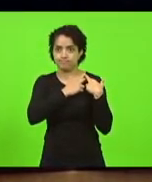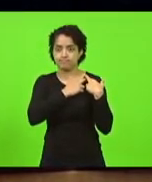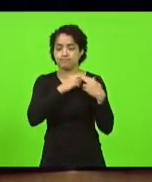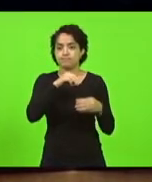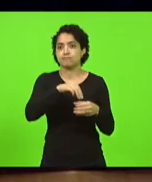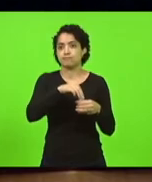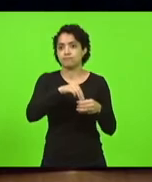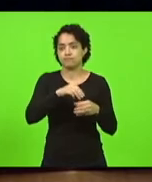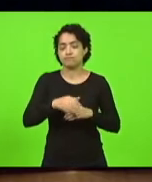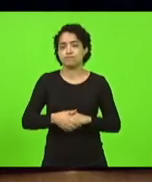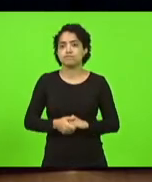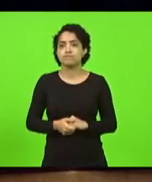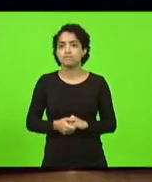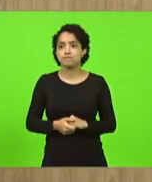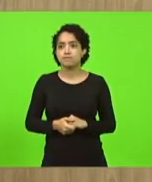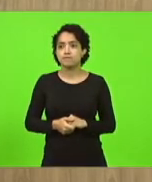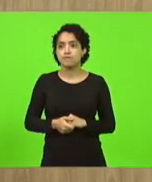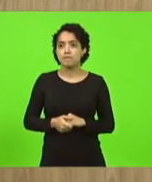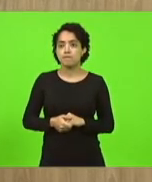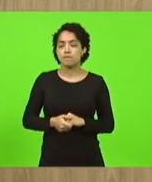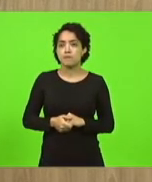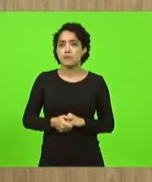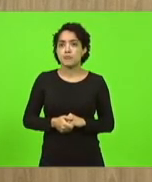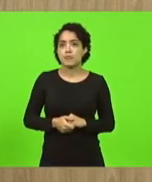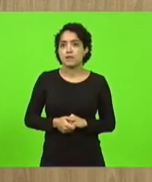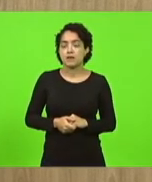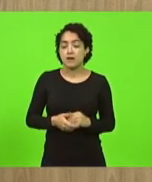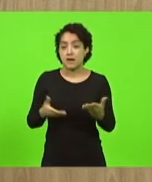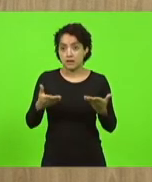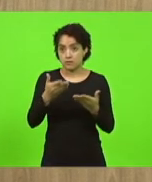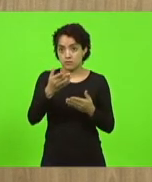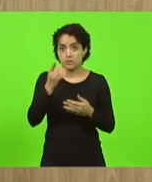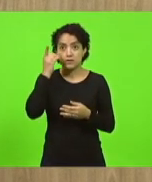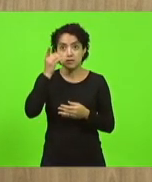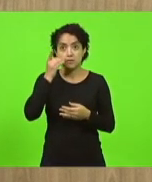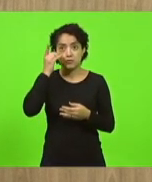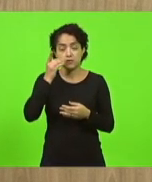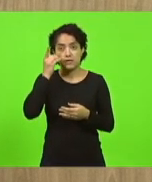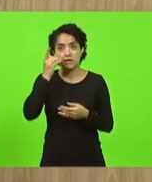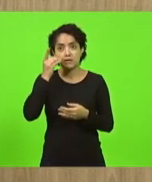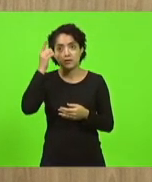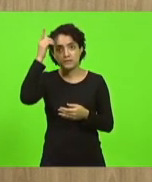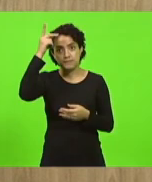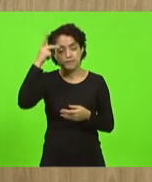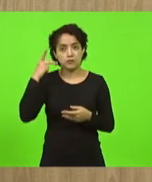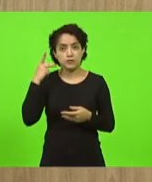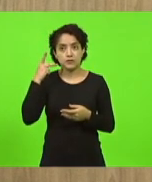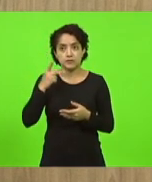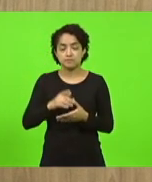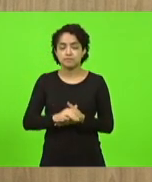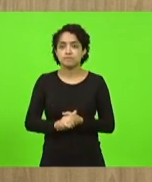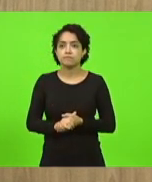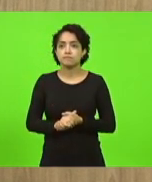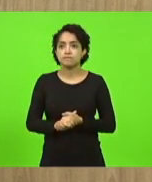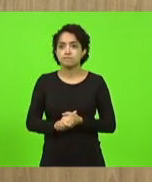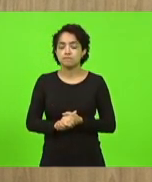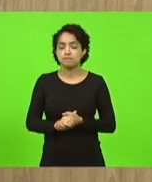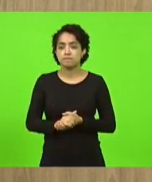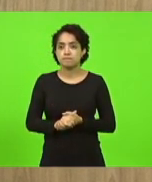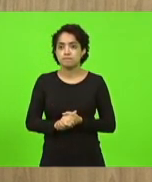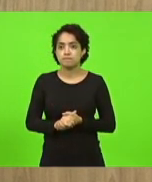senhor presidente. Obrigado, deputado Ivan Nats. Próxima deputada inscrita, deputada Paulinha. Vossa Excelência terá 10 minutos,